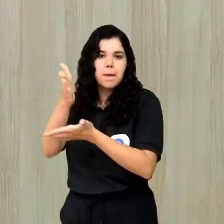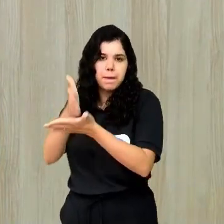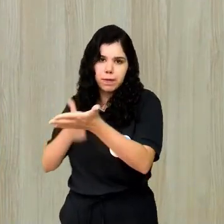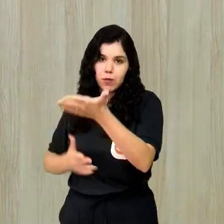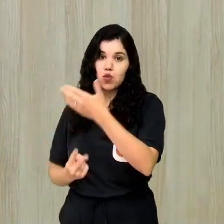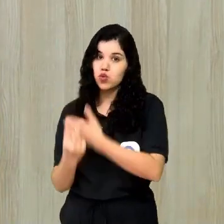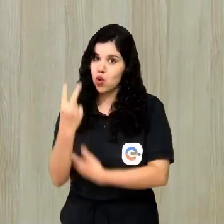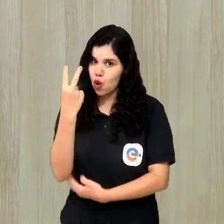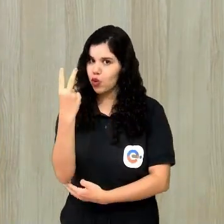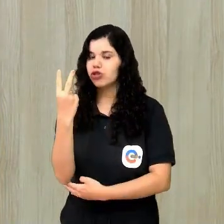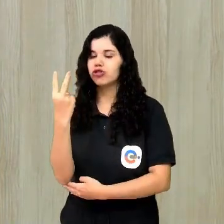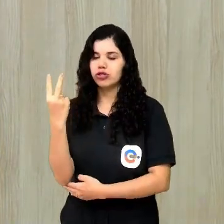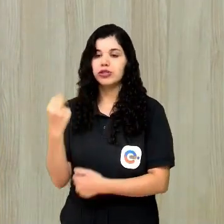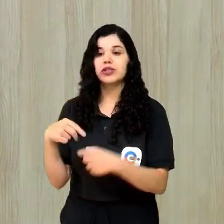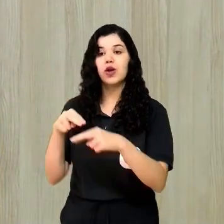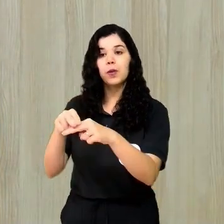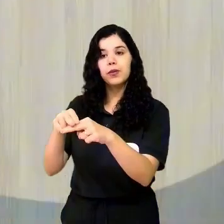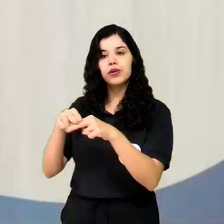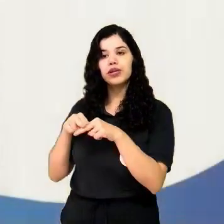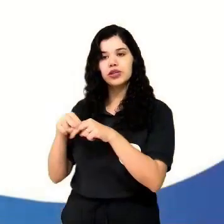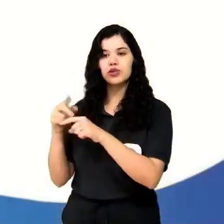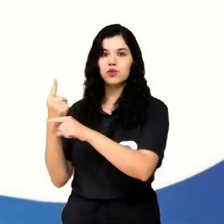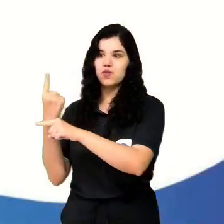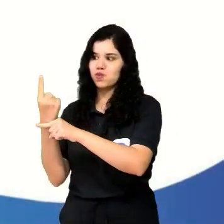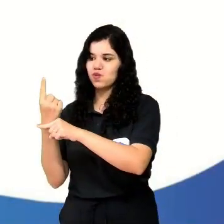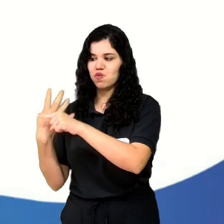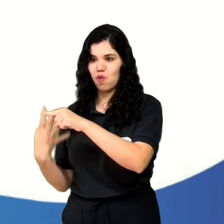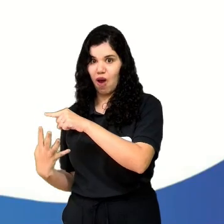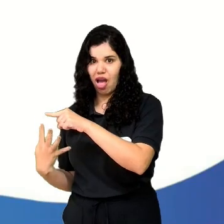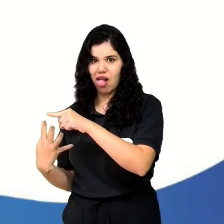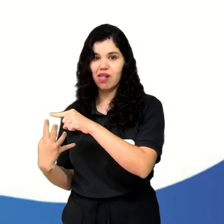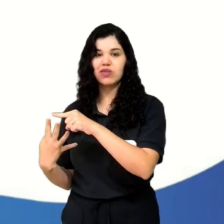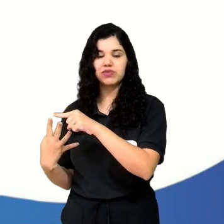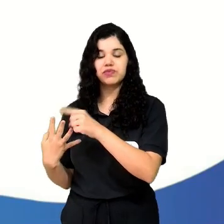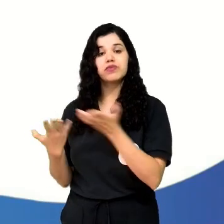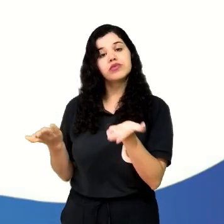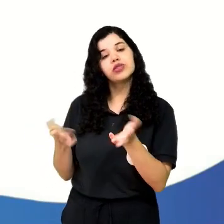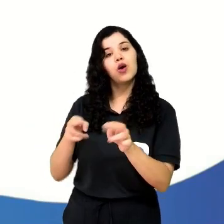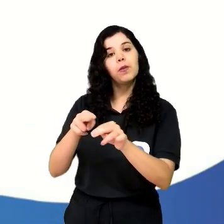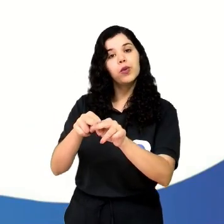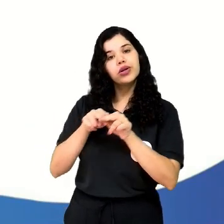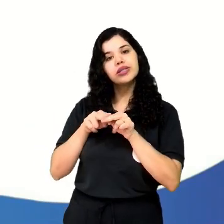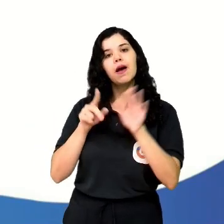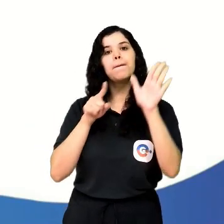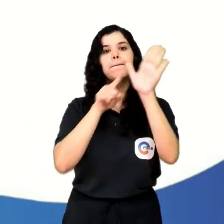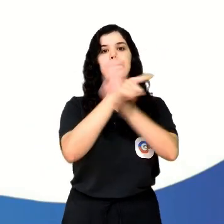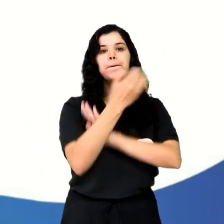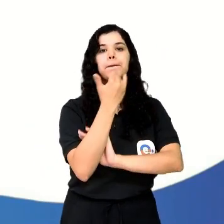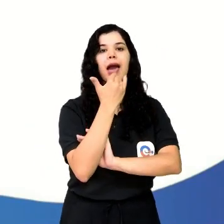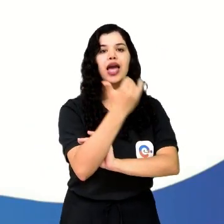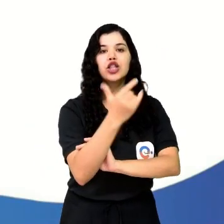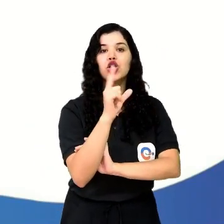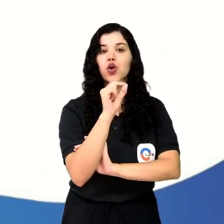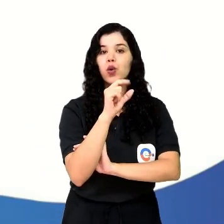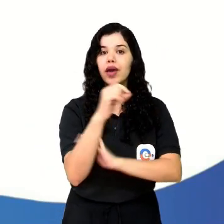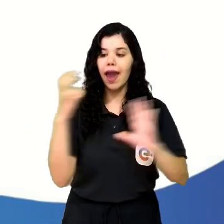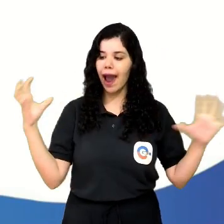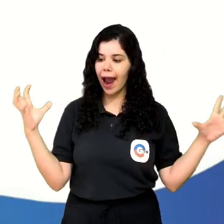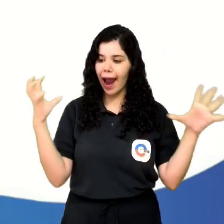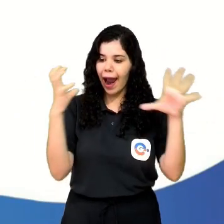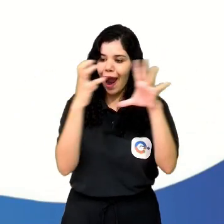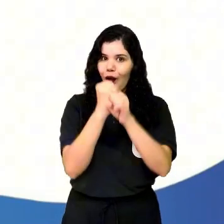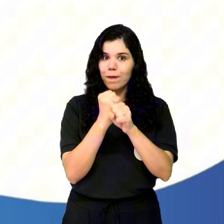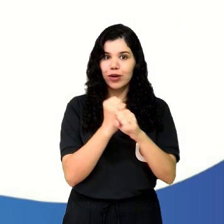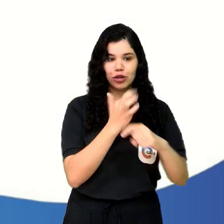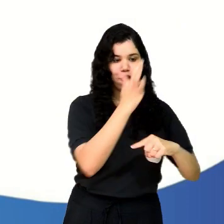metade. Então, eu tenho aí 1/4, ok? Então, o que a questão quer, pessoal, basicamente, é que você soma